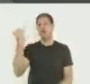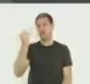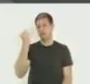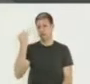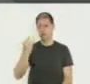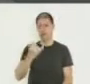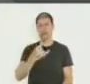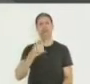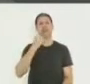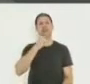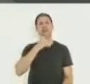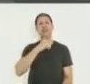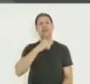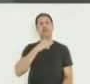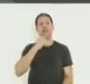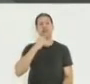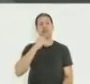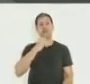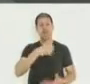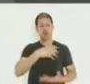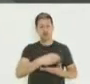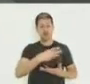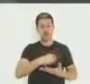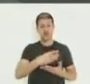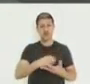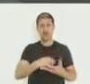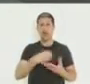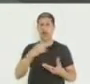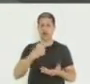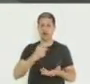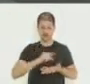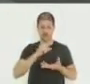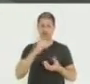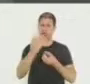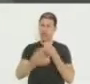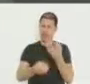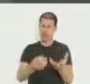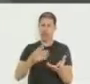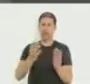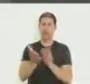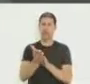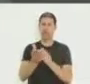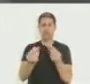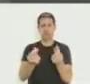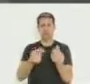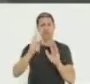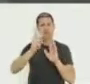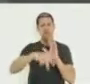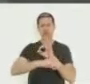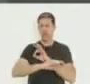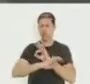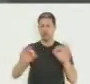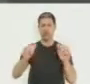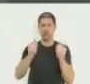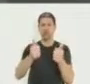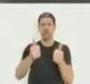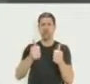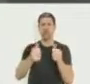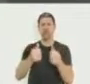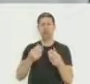do que propriamente a isenção da taxa Parabéns pela sensibilidade projeto incrível é muito sensivelmente parabéns Vereador